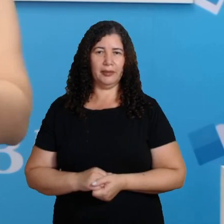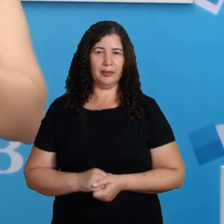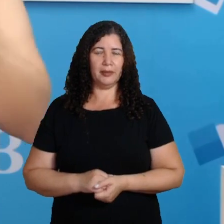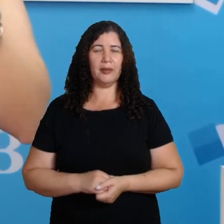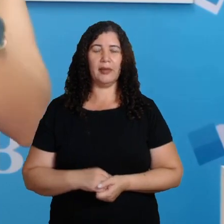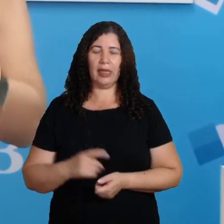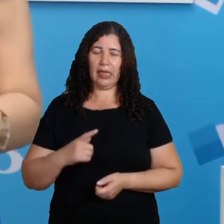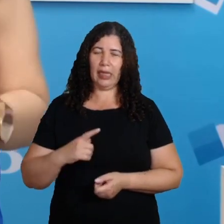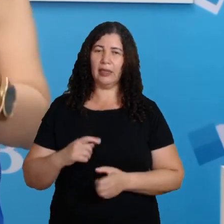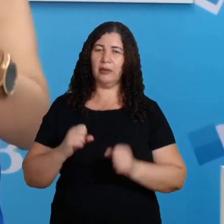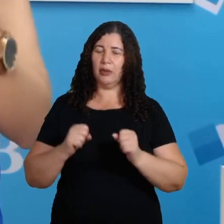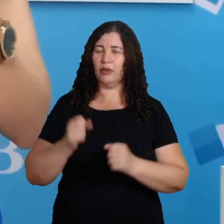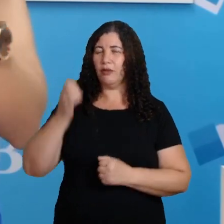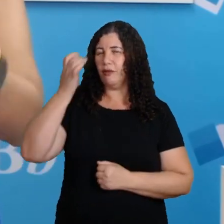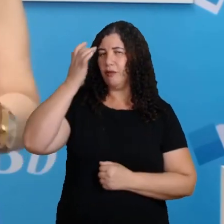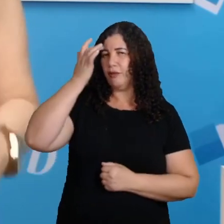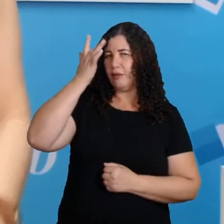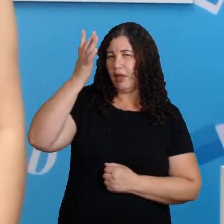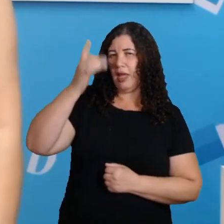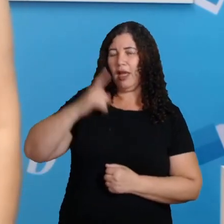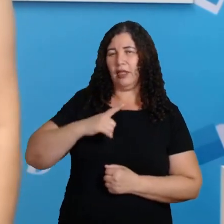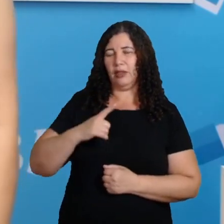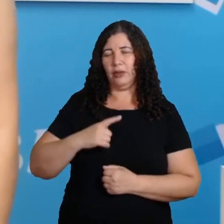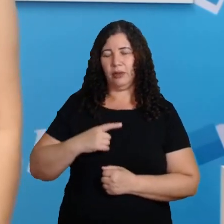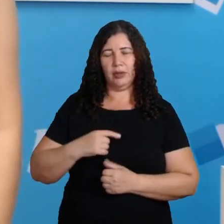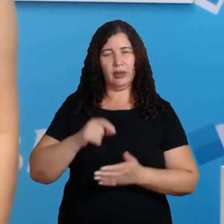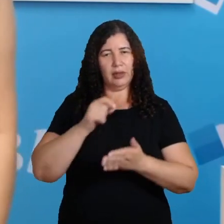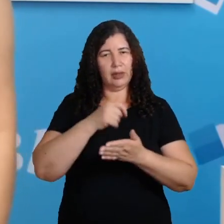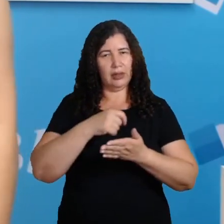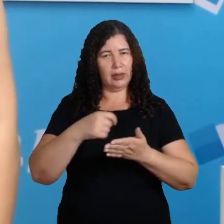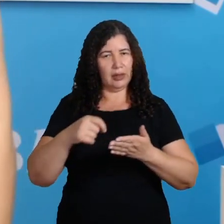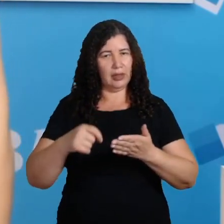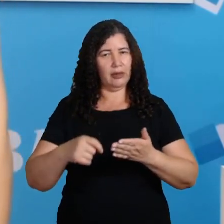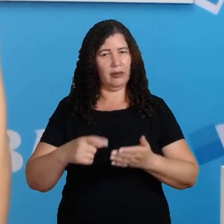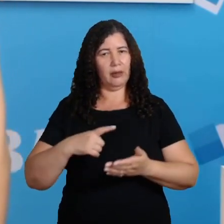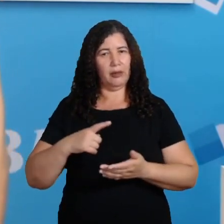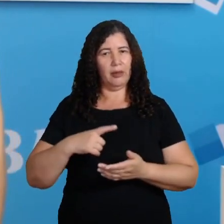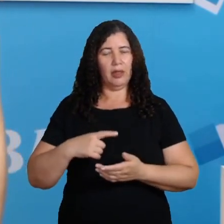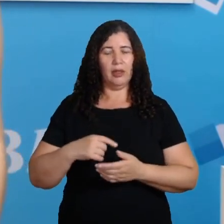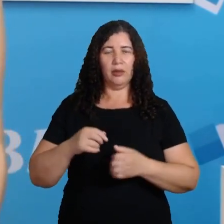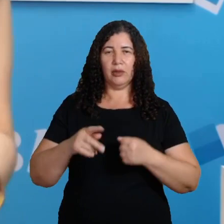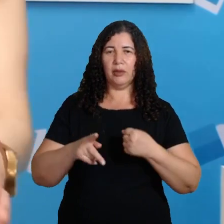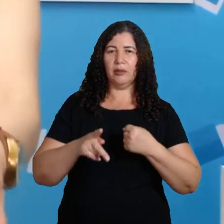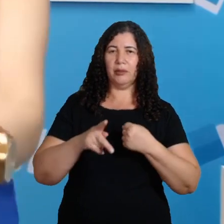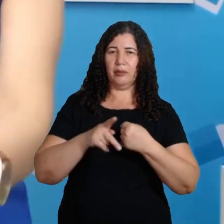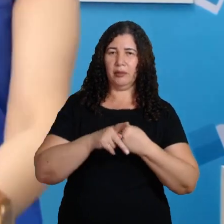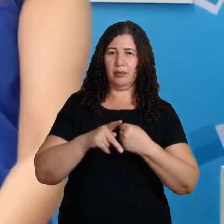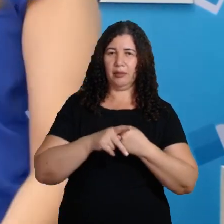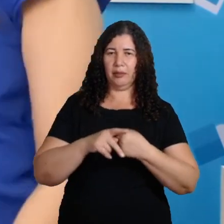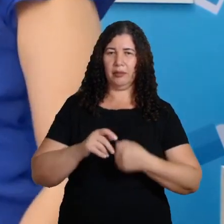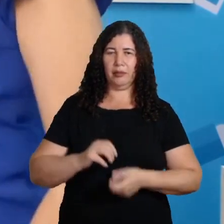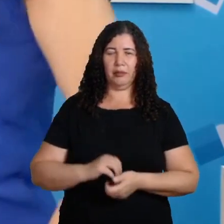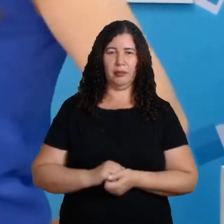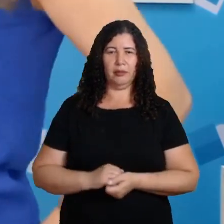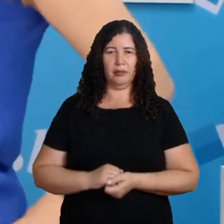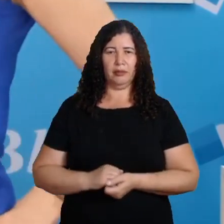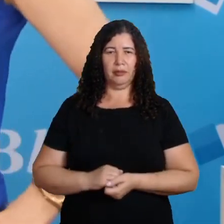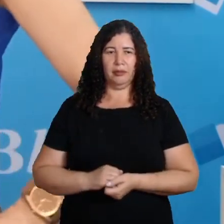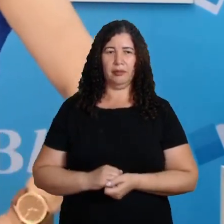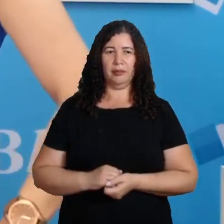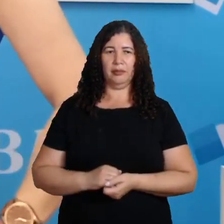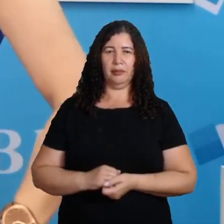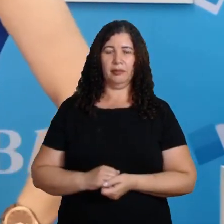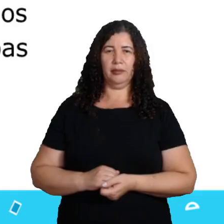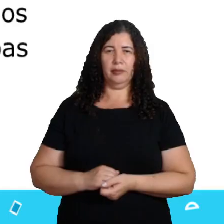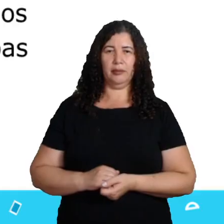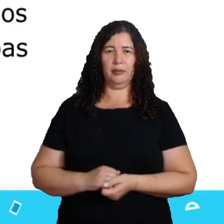podem ser facilmente representados pelos nossos pronomes demonstrativos. Vamos ver como é que funciona?